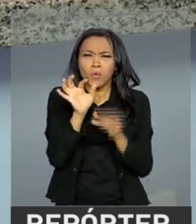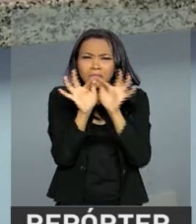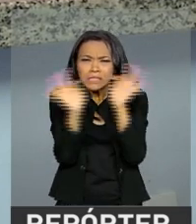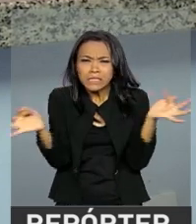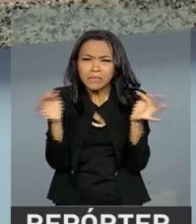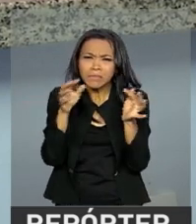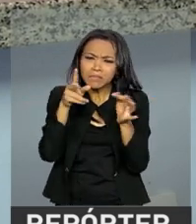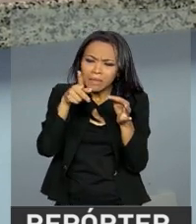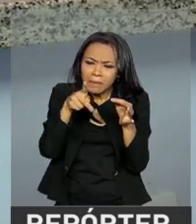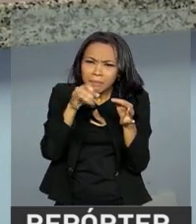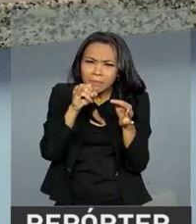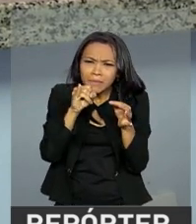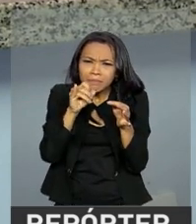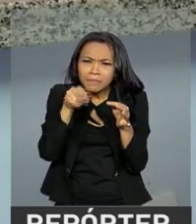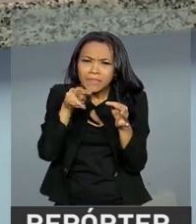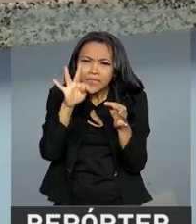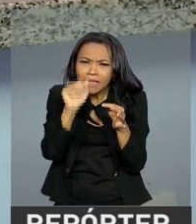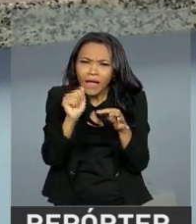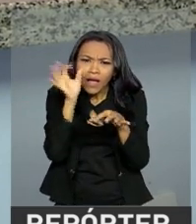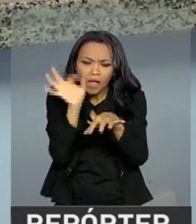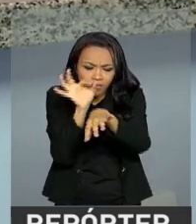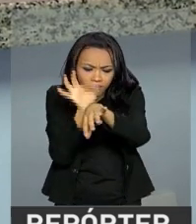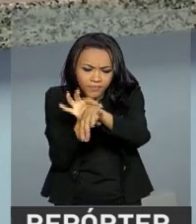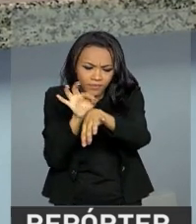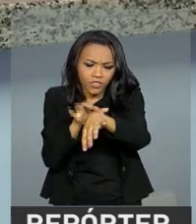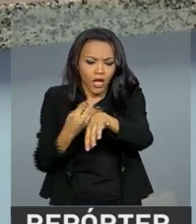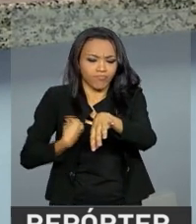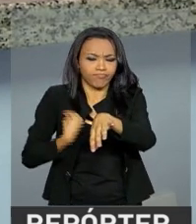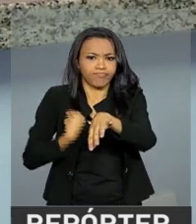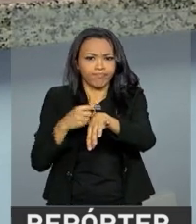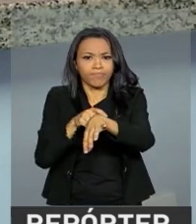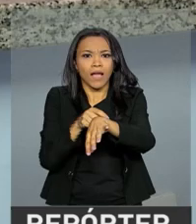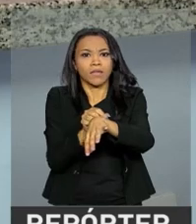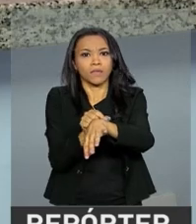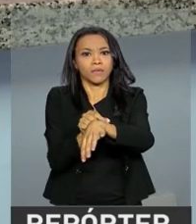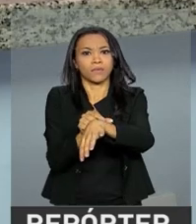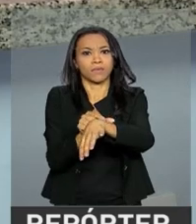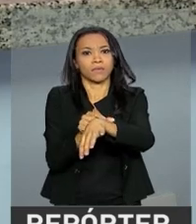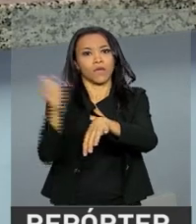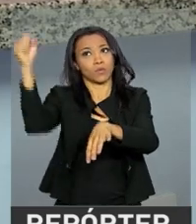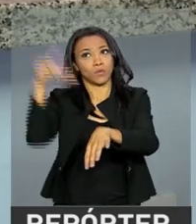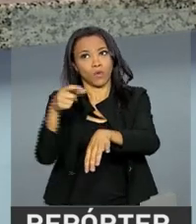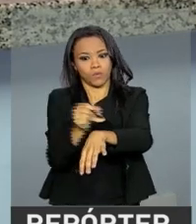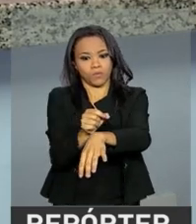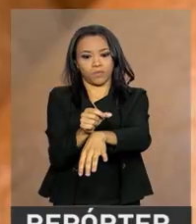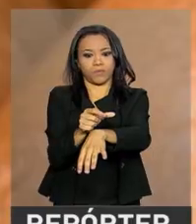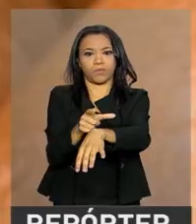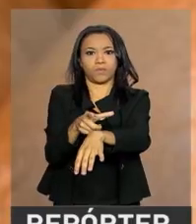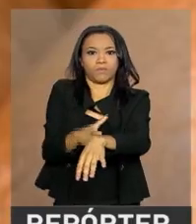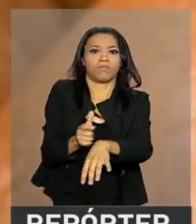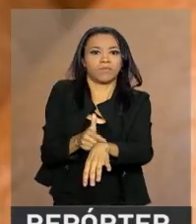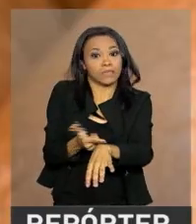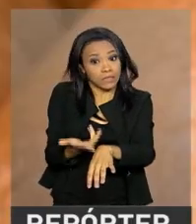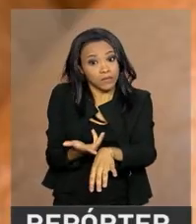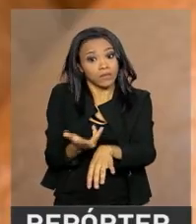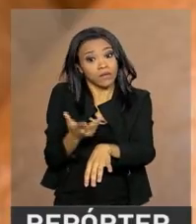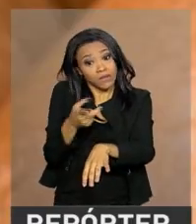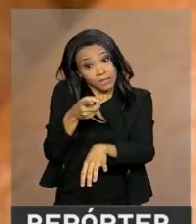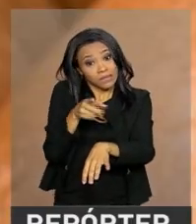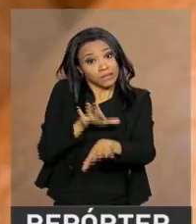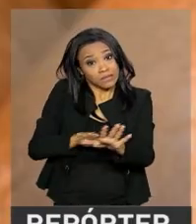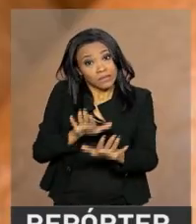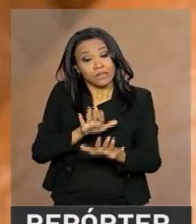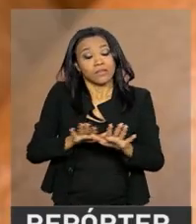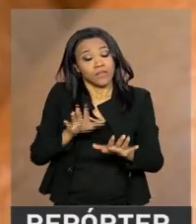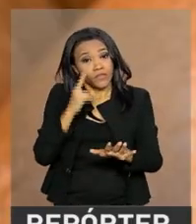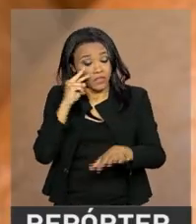um sinal que já existia, ou ele pode, pelas exposições sucessivas, aparecer. Então, é um sinal que